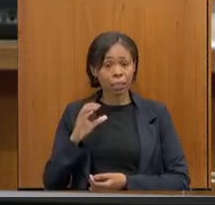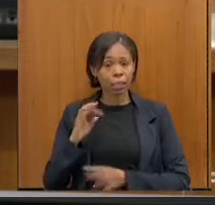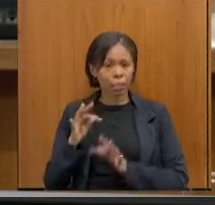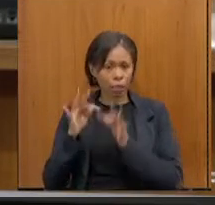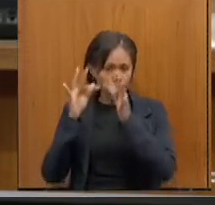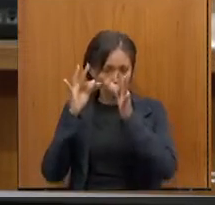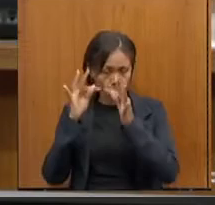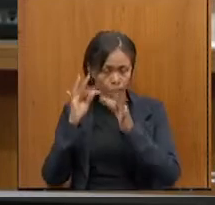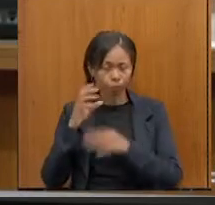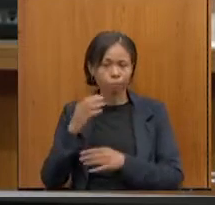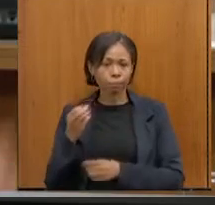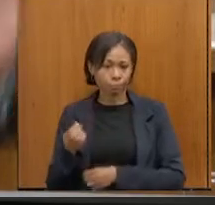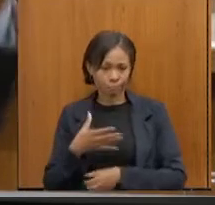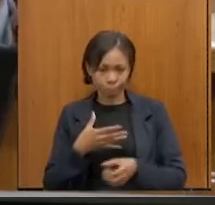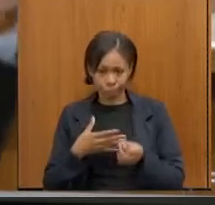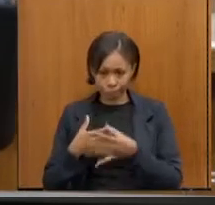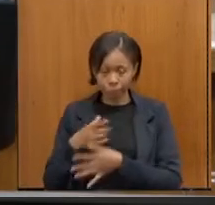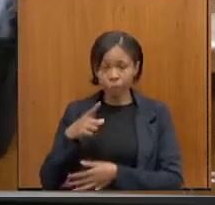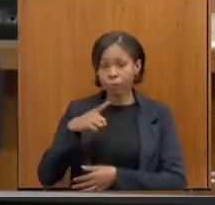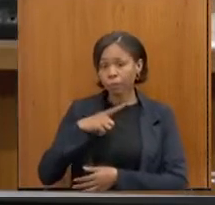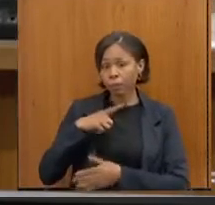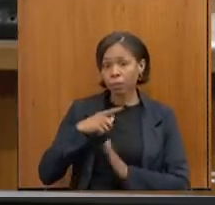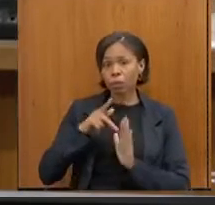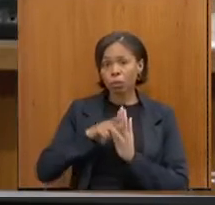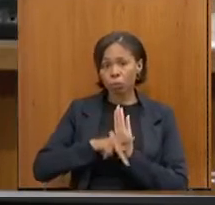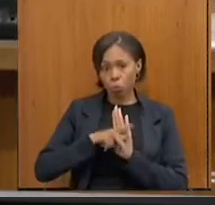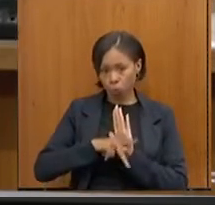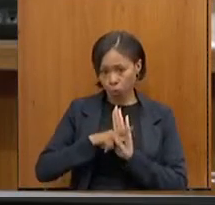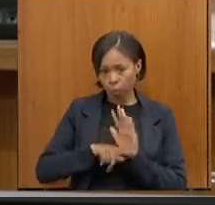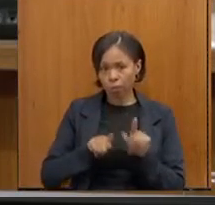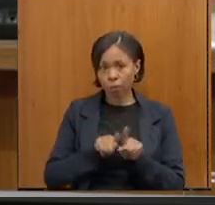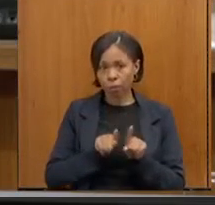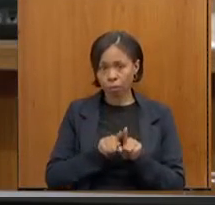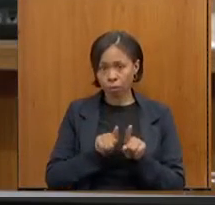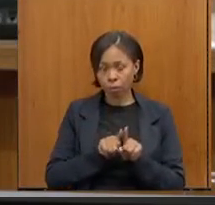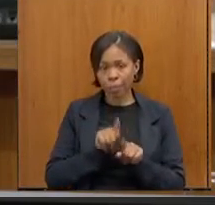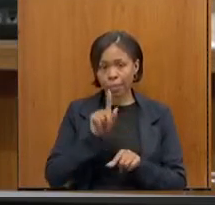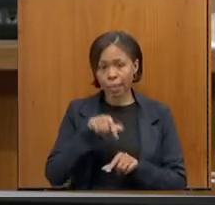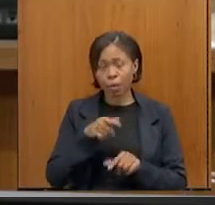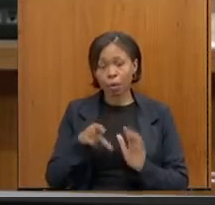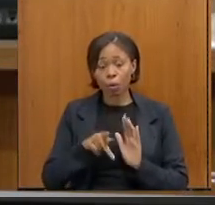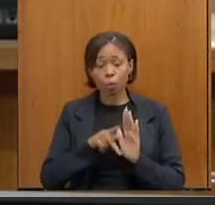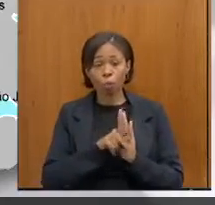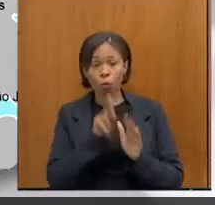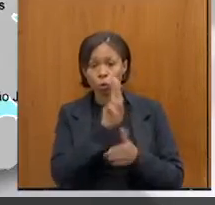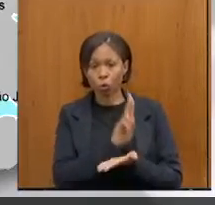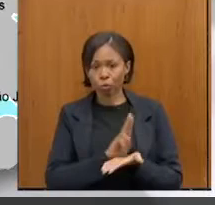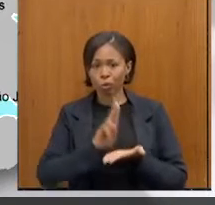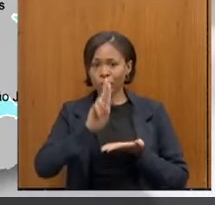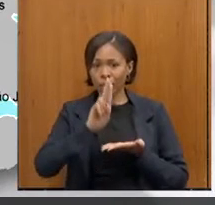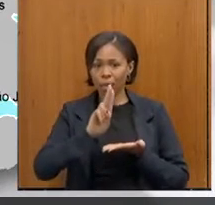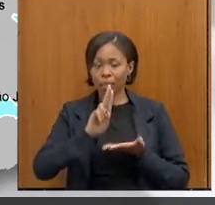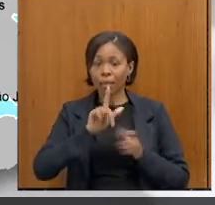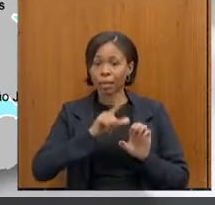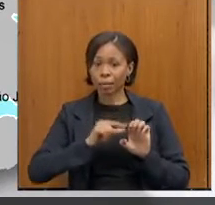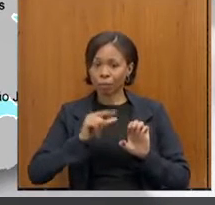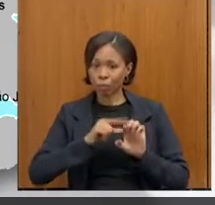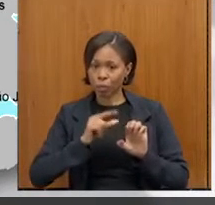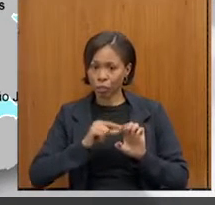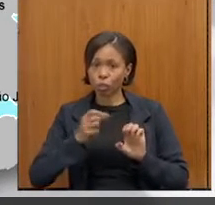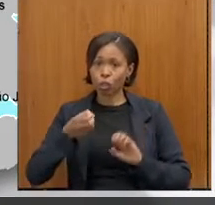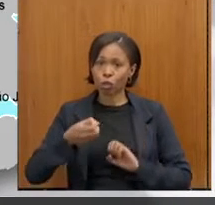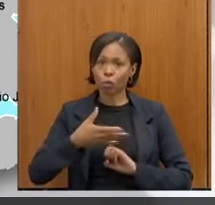inovação nós temos o programa chamado vôlei que Advance universitária em empreendedorismo e inovação